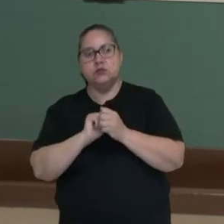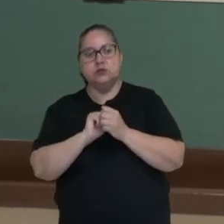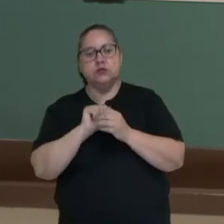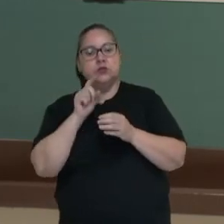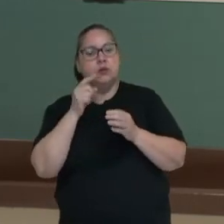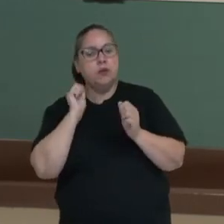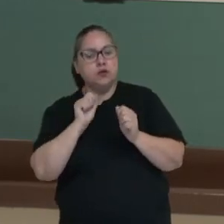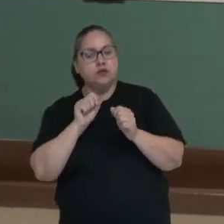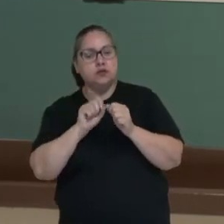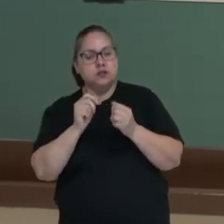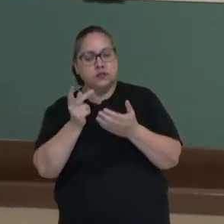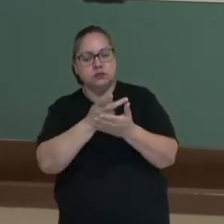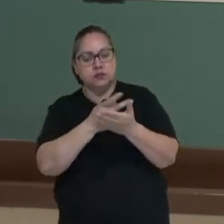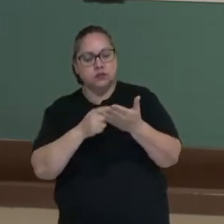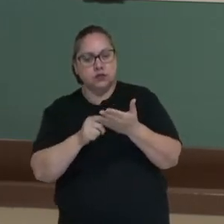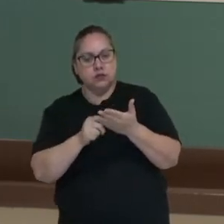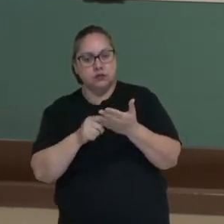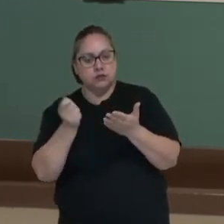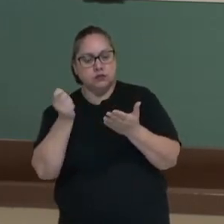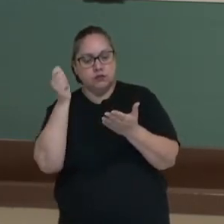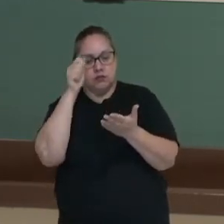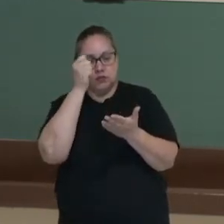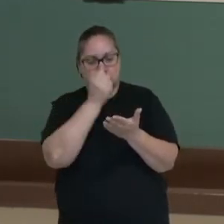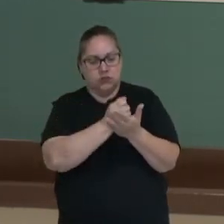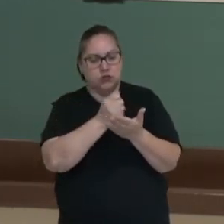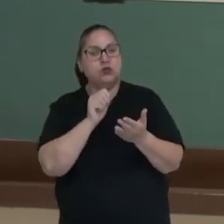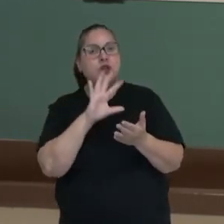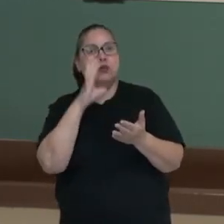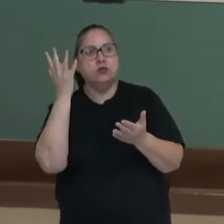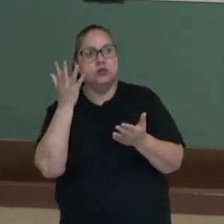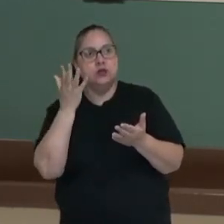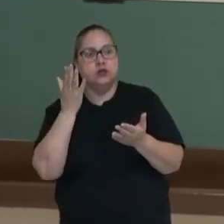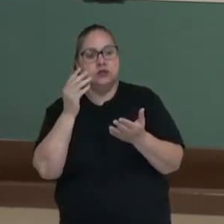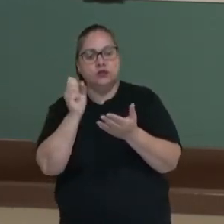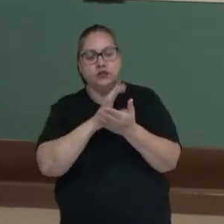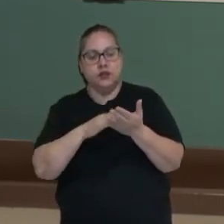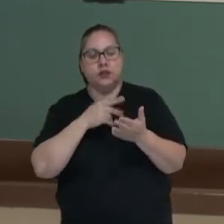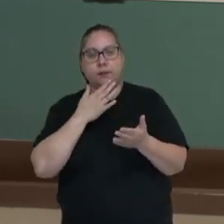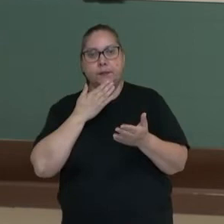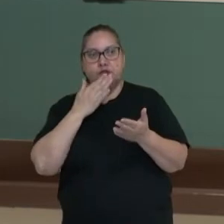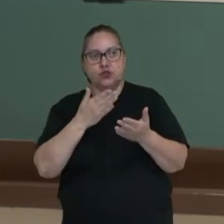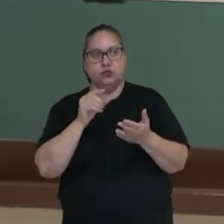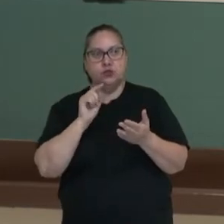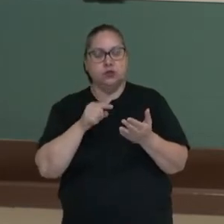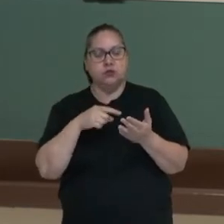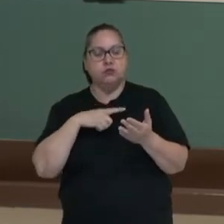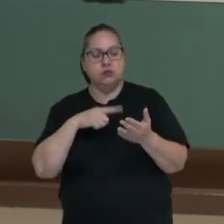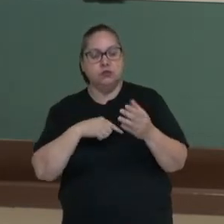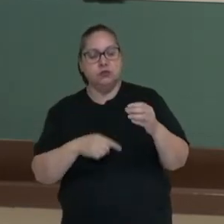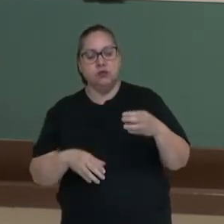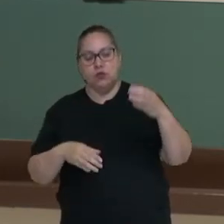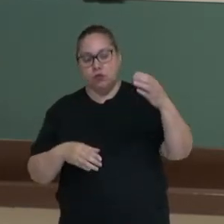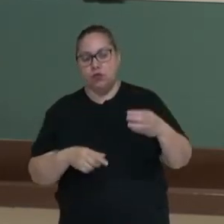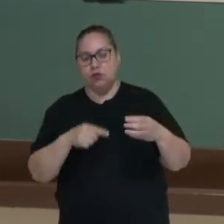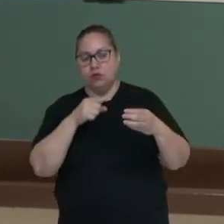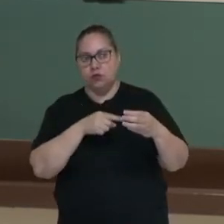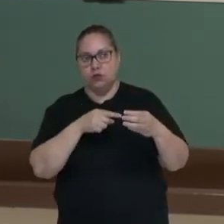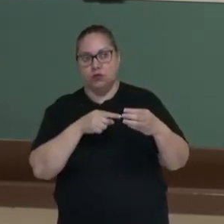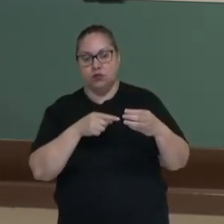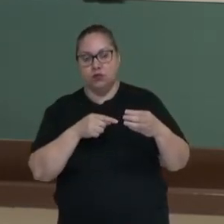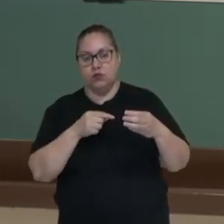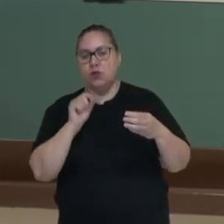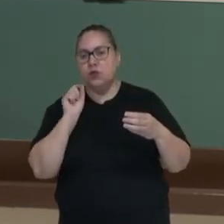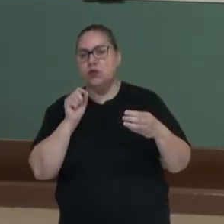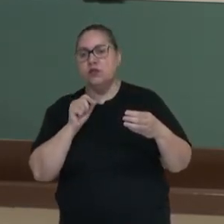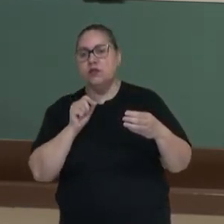você pode fazer um desenho, um registro do que aconteceu. E é o que a atividade está pedindo. Então, nós temos o copo. O